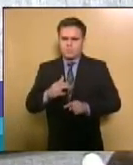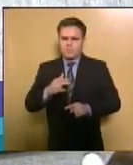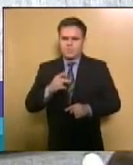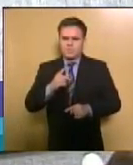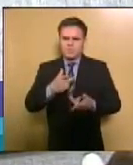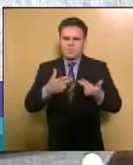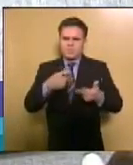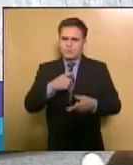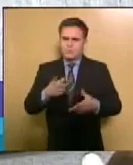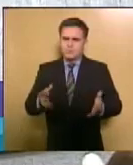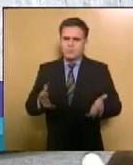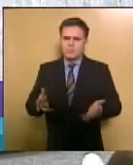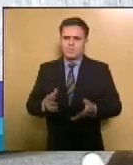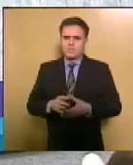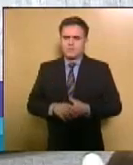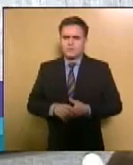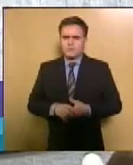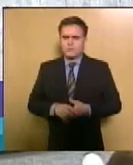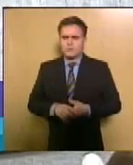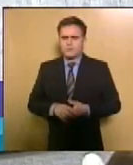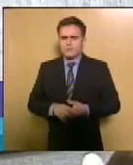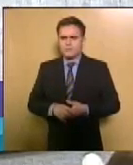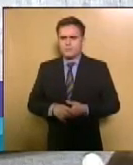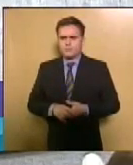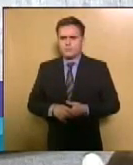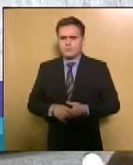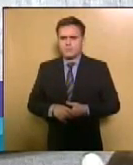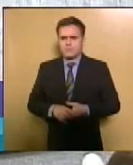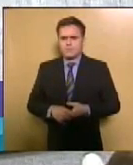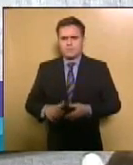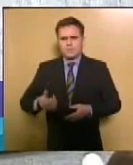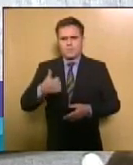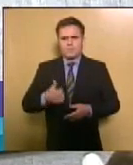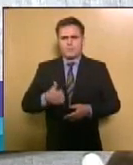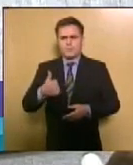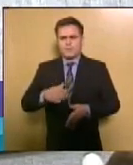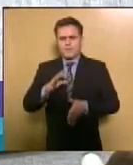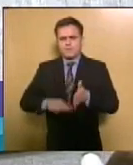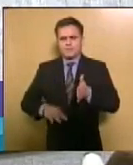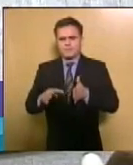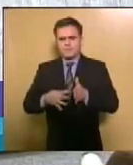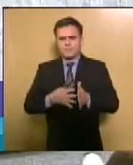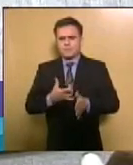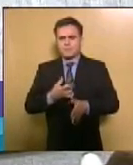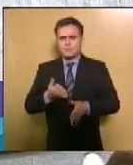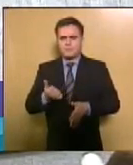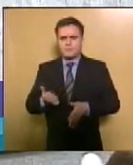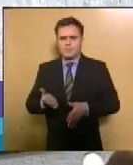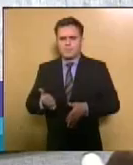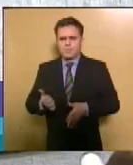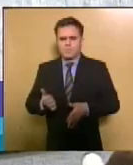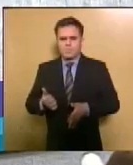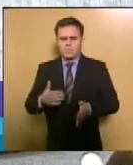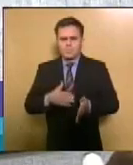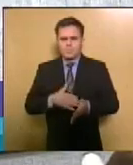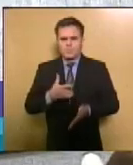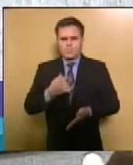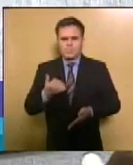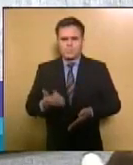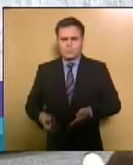ali é o seguinte eh aquele primeiro quadradinho ali é de 20111 é de 2011 a